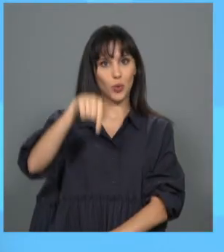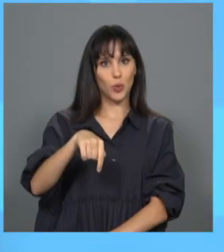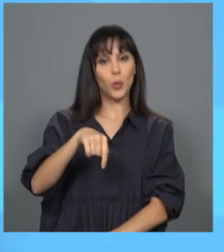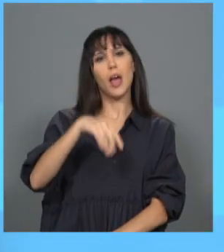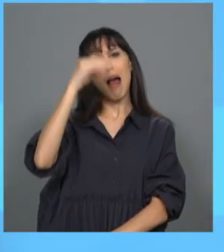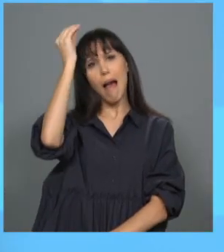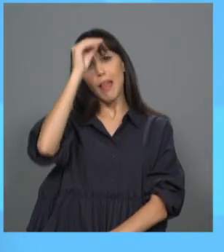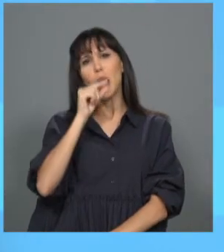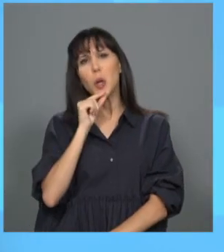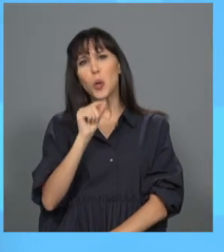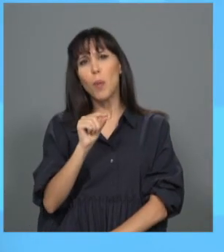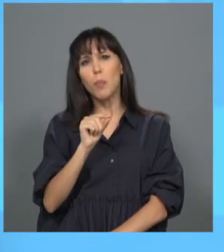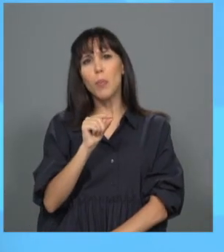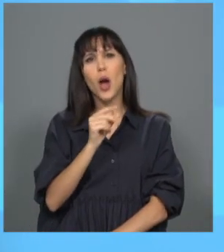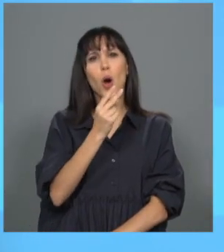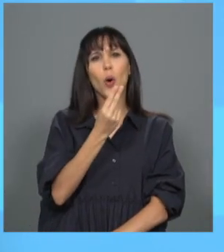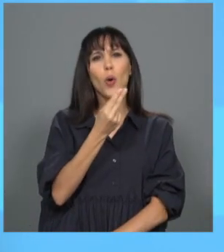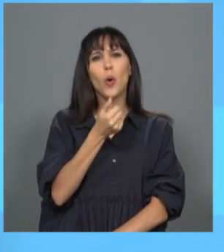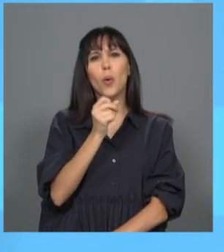que se chama Oberammergau.